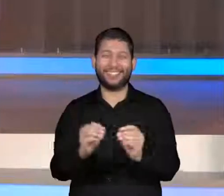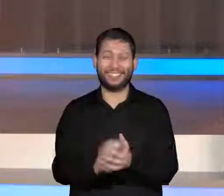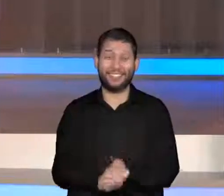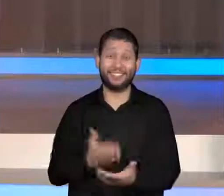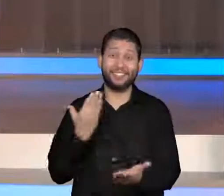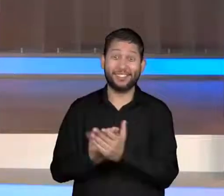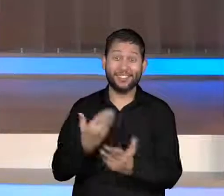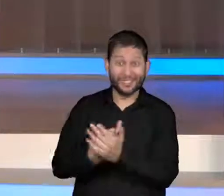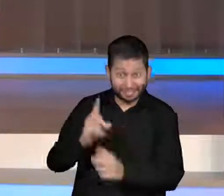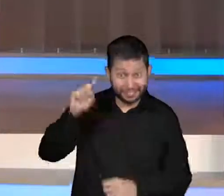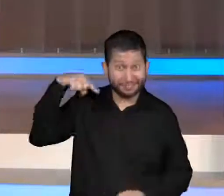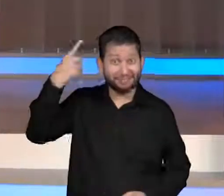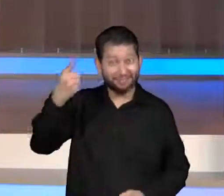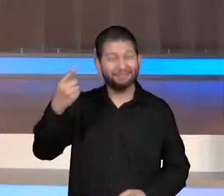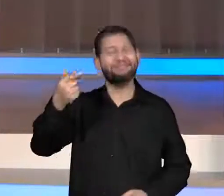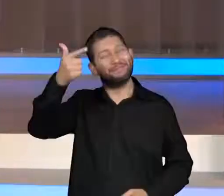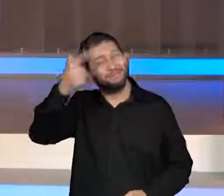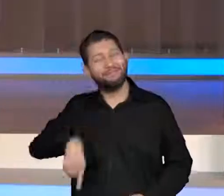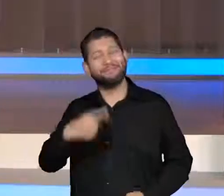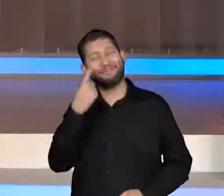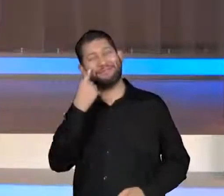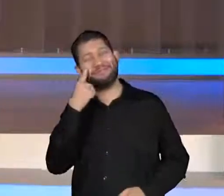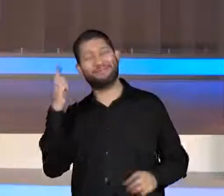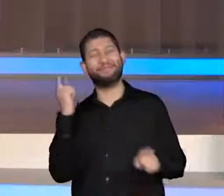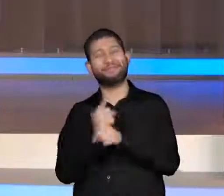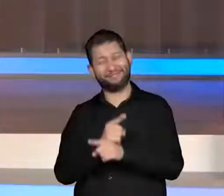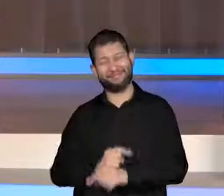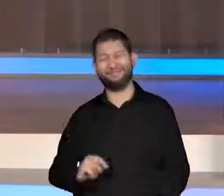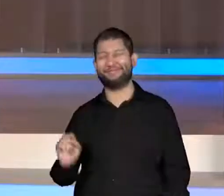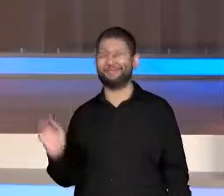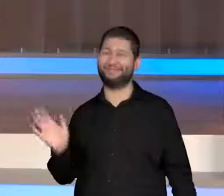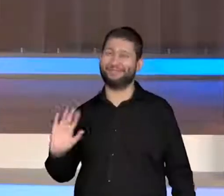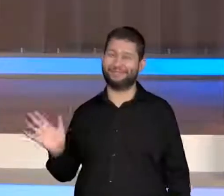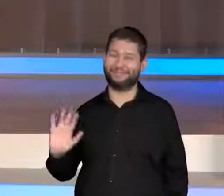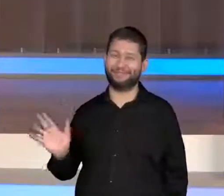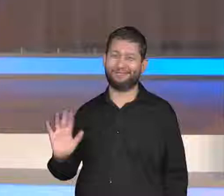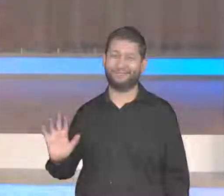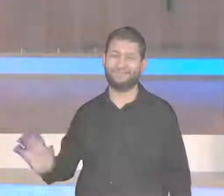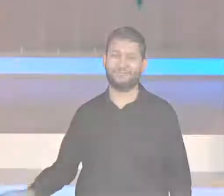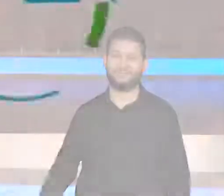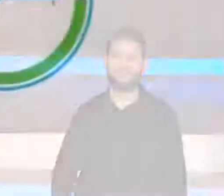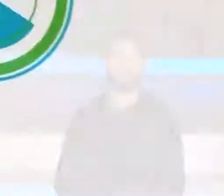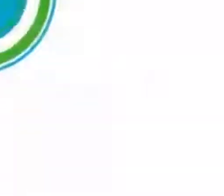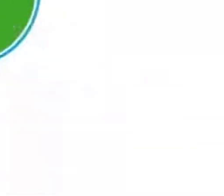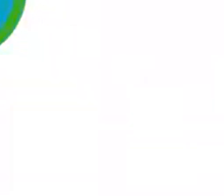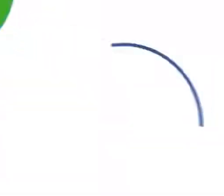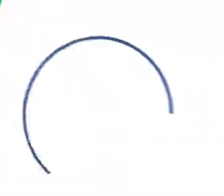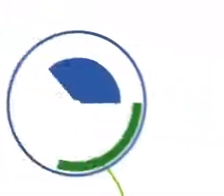portuguesa. Até as próximas aulas, hein, galera? Tchau, tchau. Até mais.